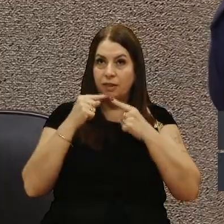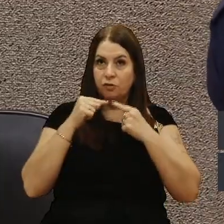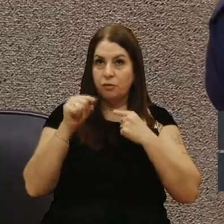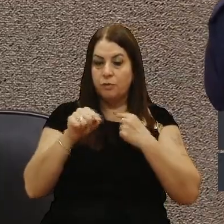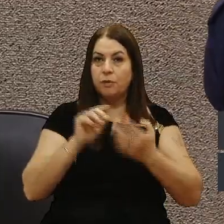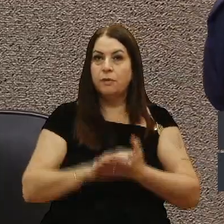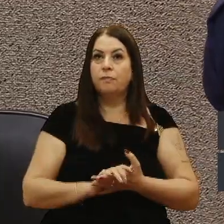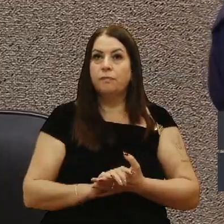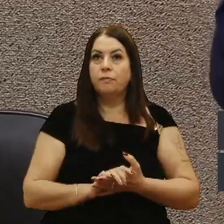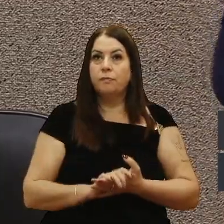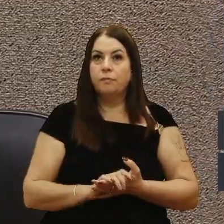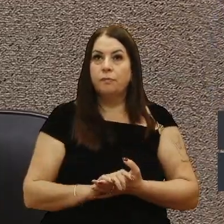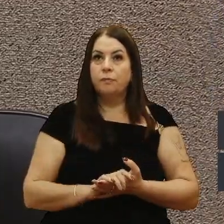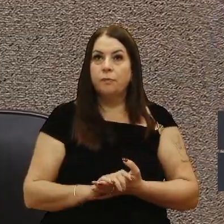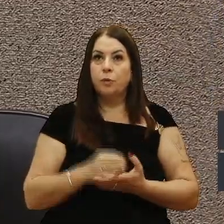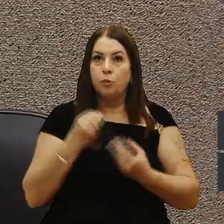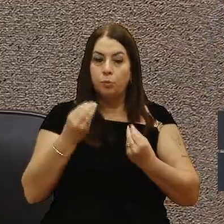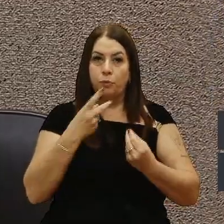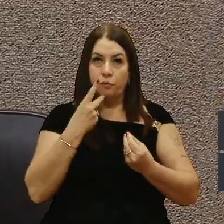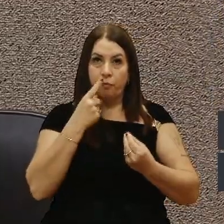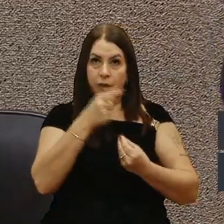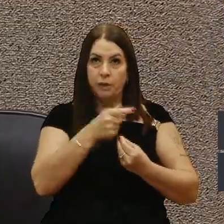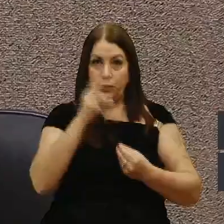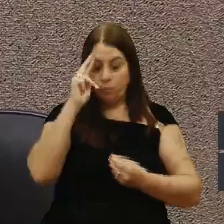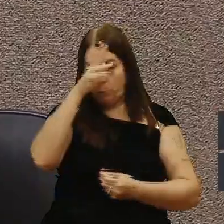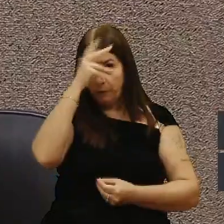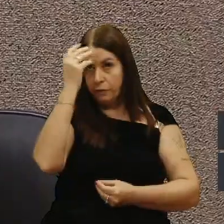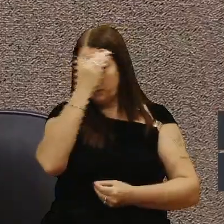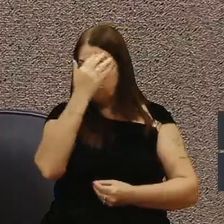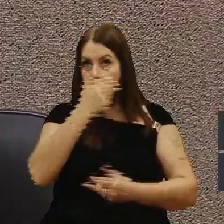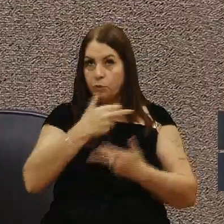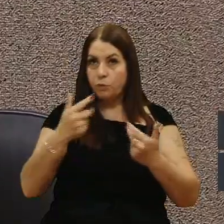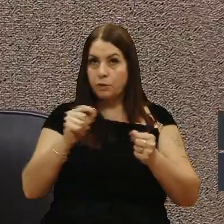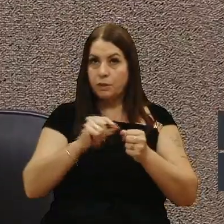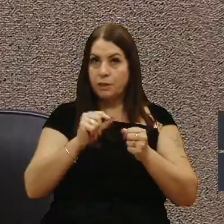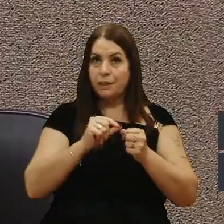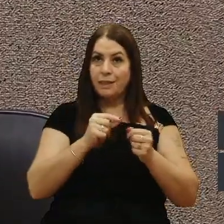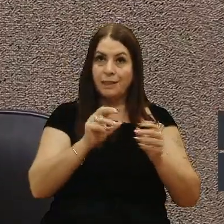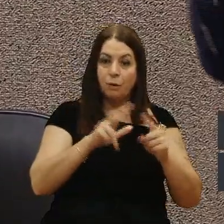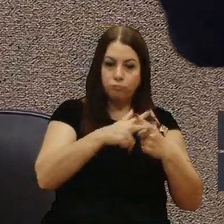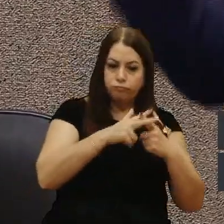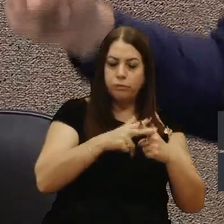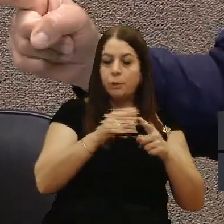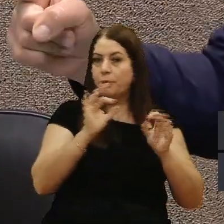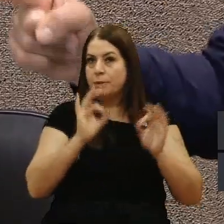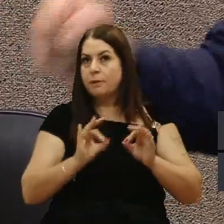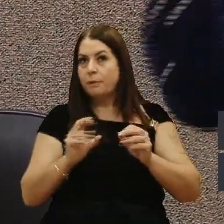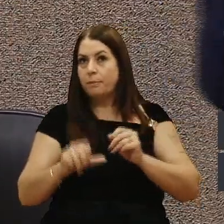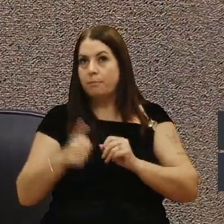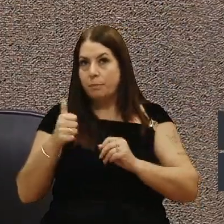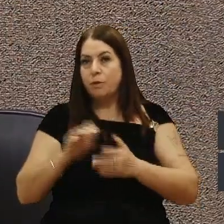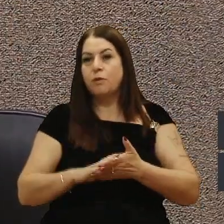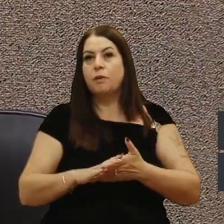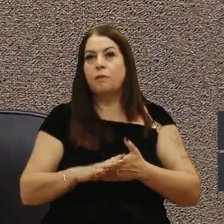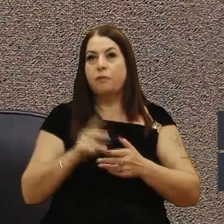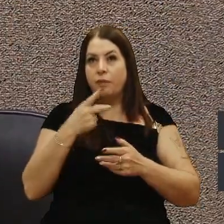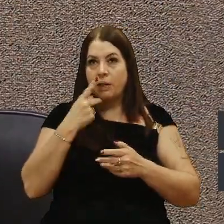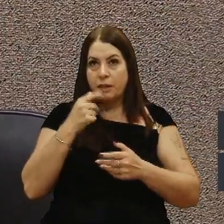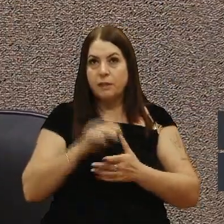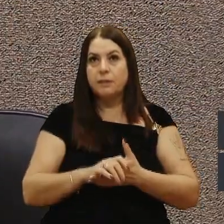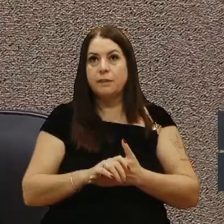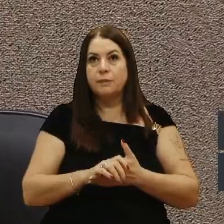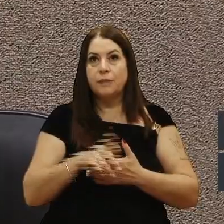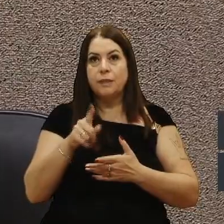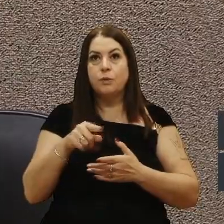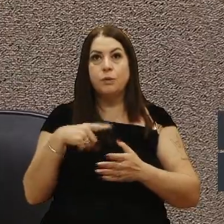ele. Como eu disse que o prefeito Adiló tem muita coisa que tem que ser acertada, que não está certa, que podia ser melhor, falei isso. Isso é